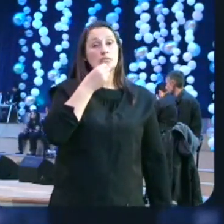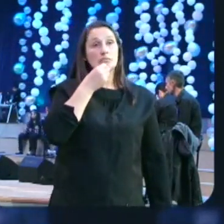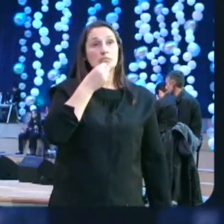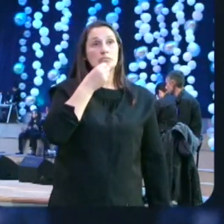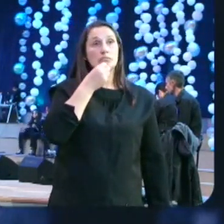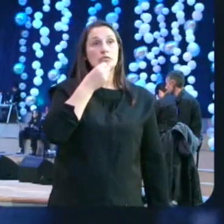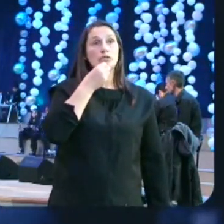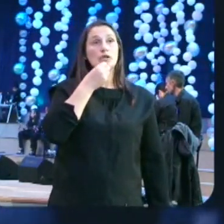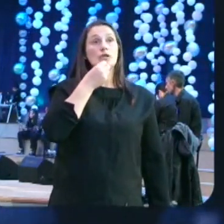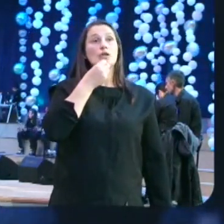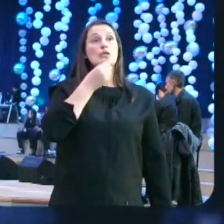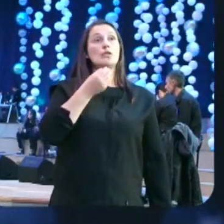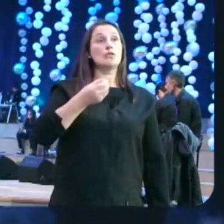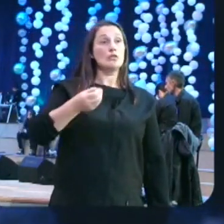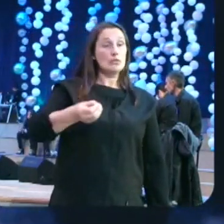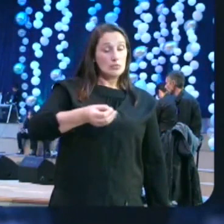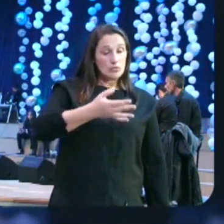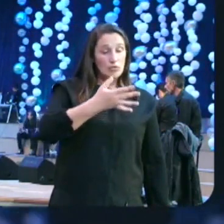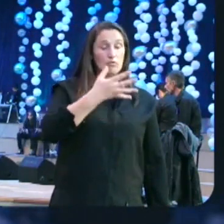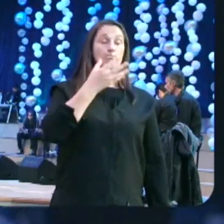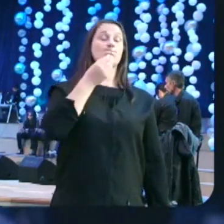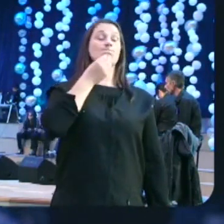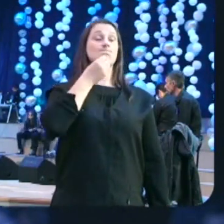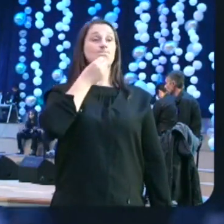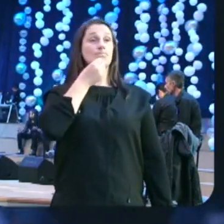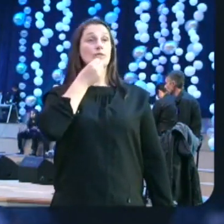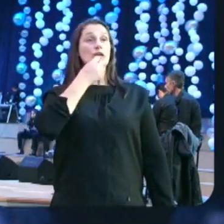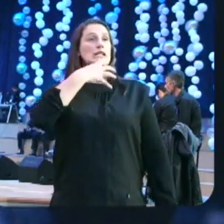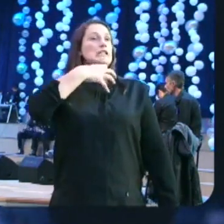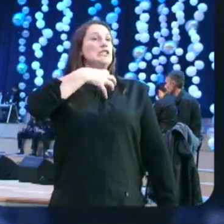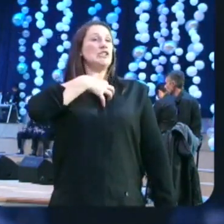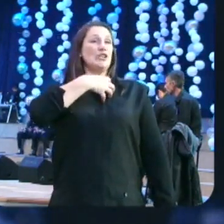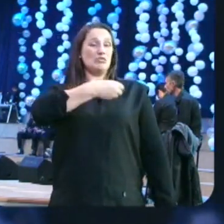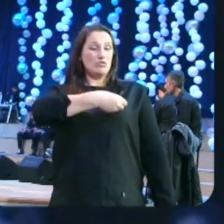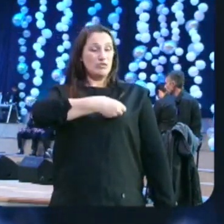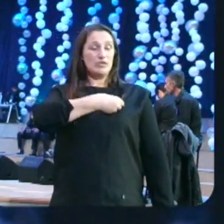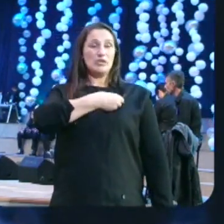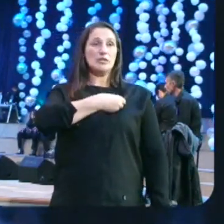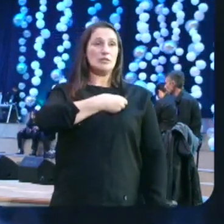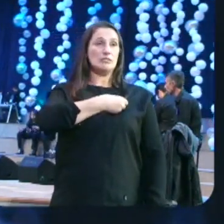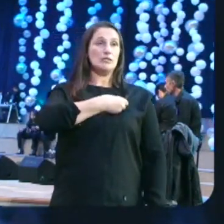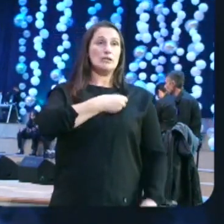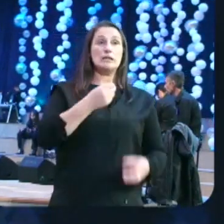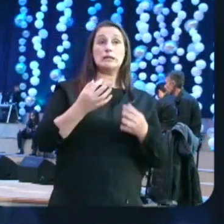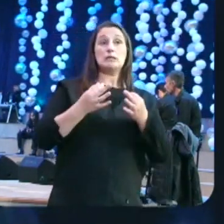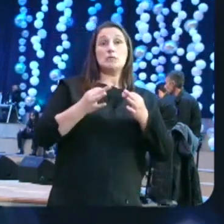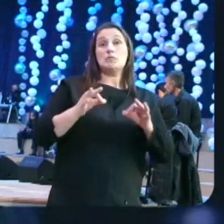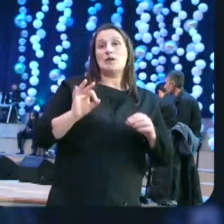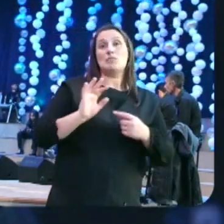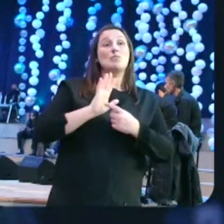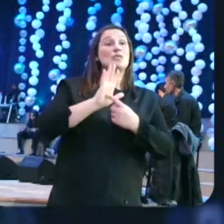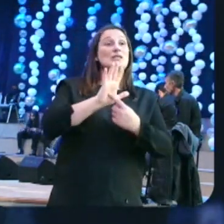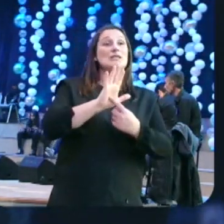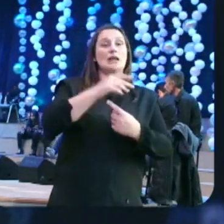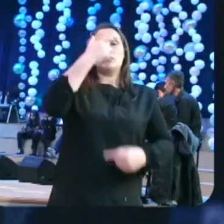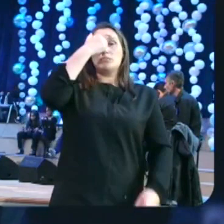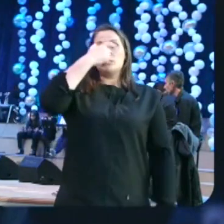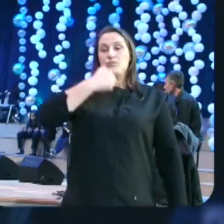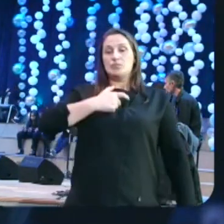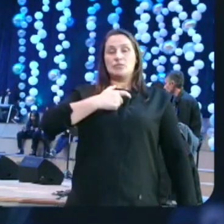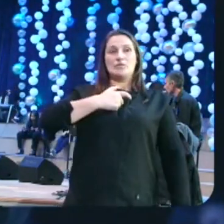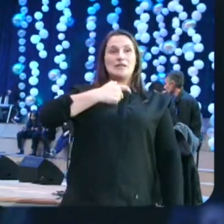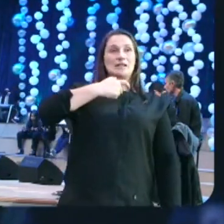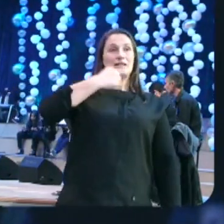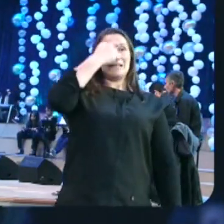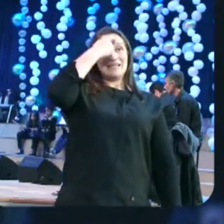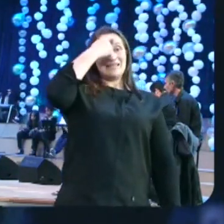nova chance faz parte do jeito de ser e de viver, simplesmente por aquilo que a gente é, e não por aquilo que a